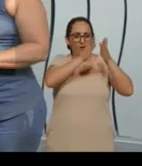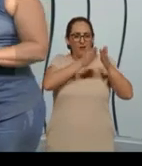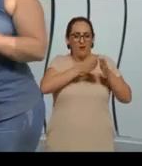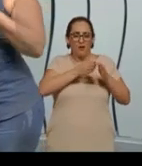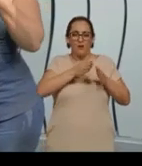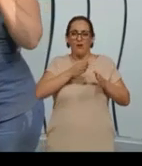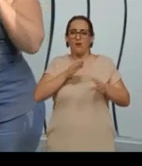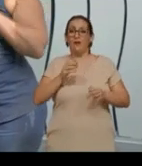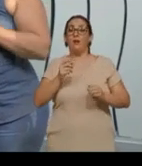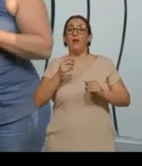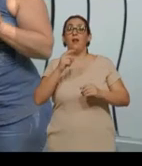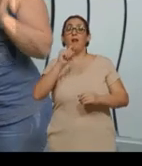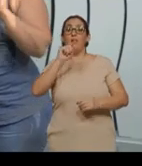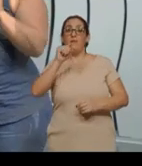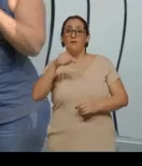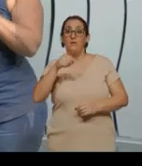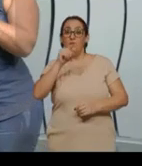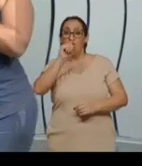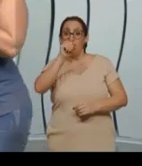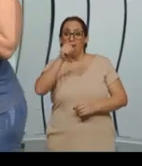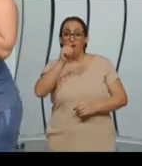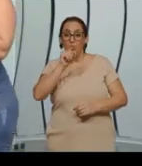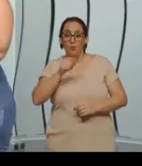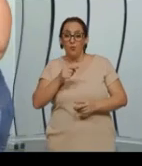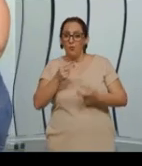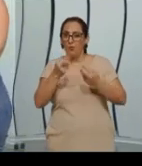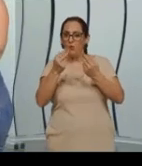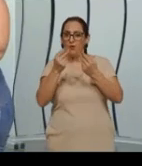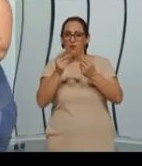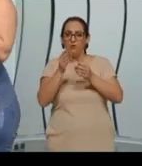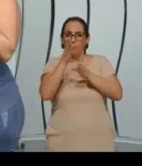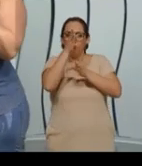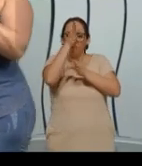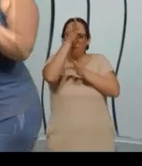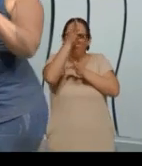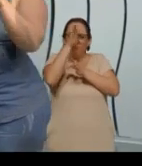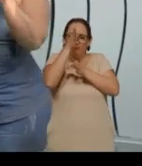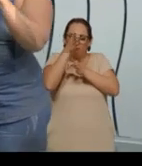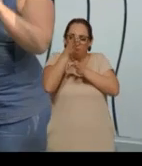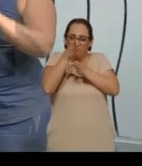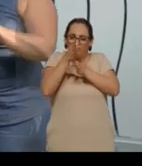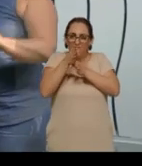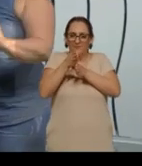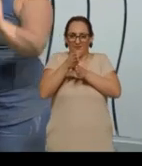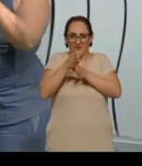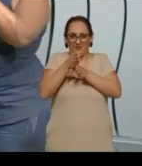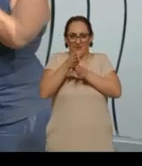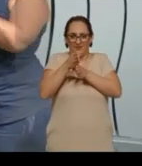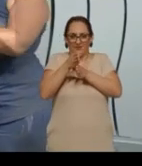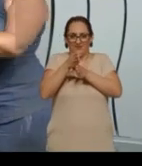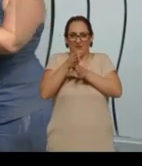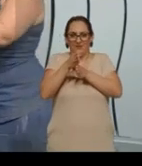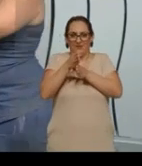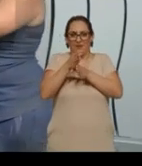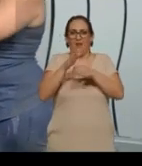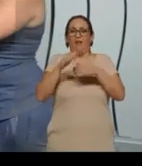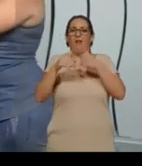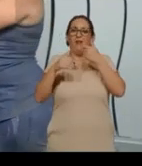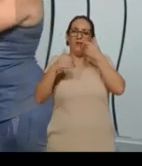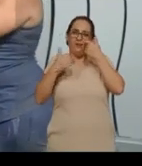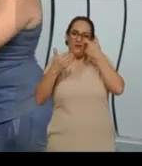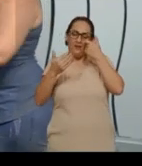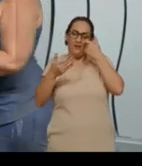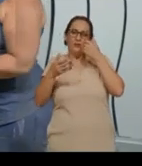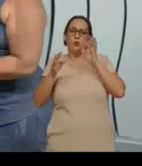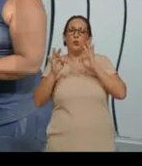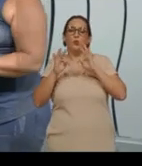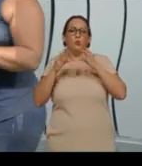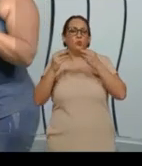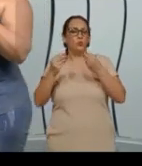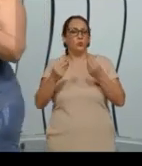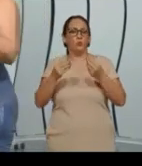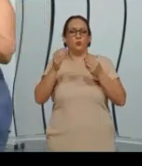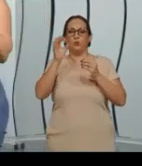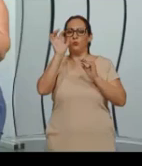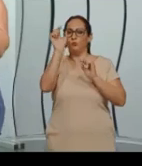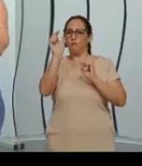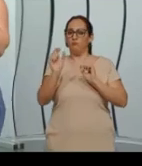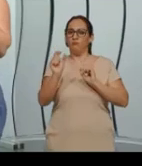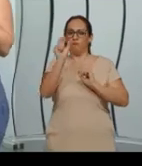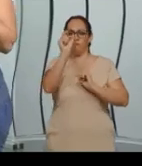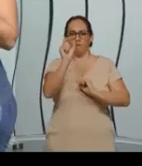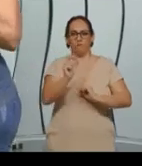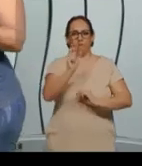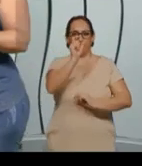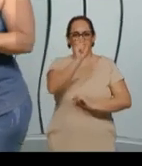a vírgula na classe, na ordem lá que eu mostrei para você. Depois vem o décimo, centésimo, milésimo, daí por